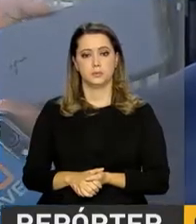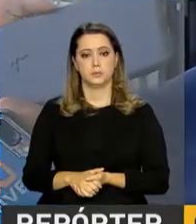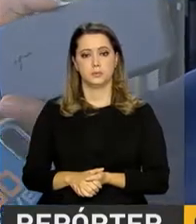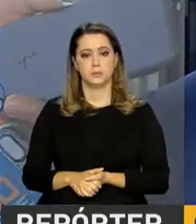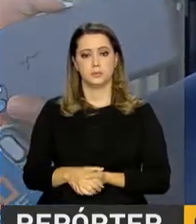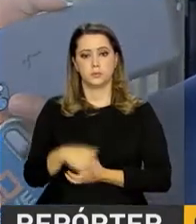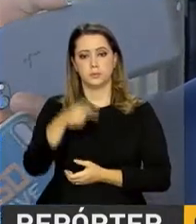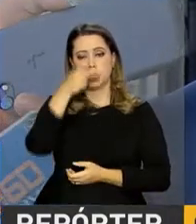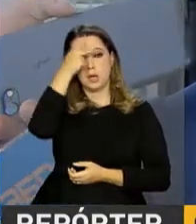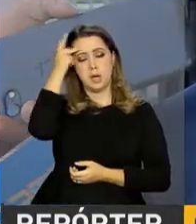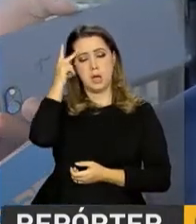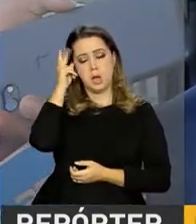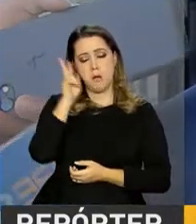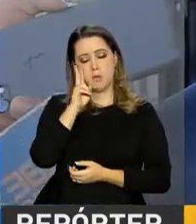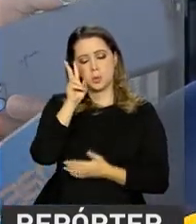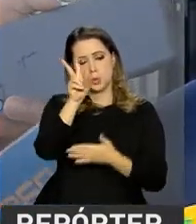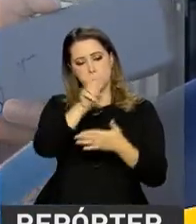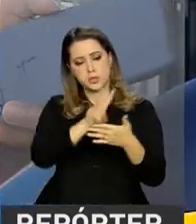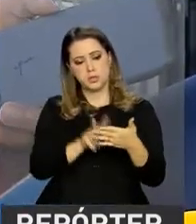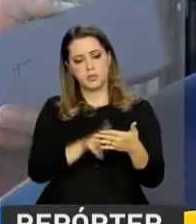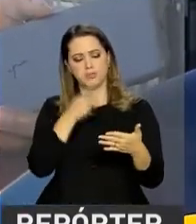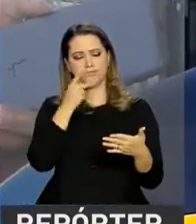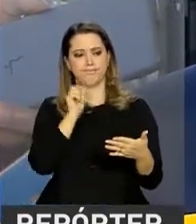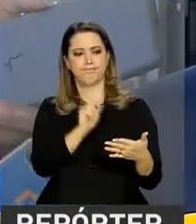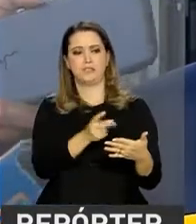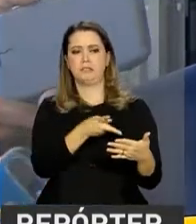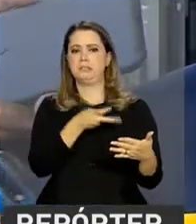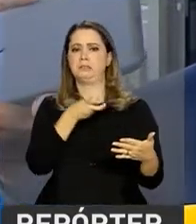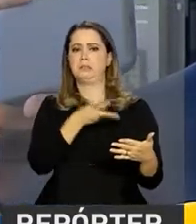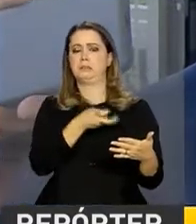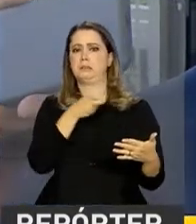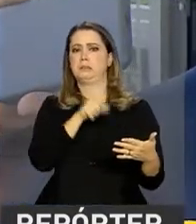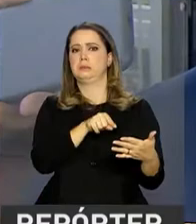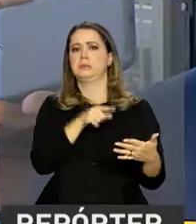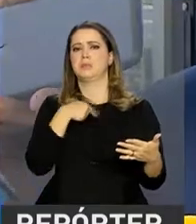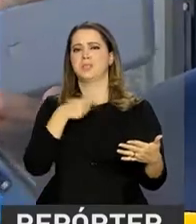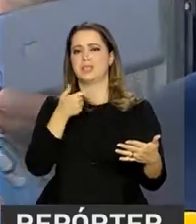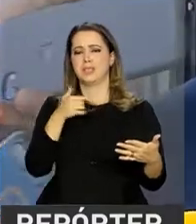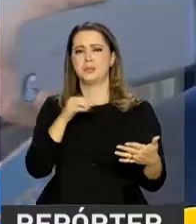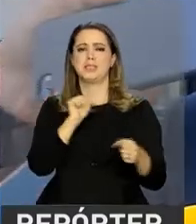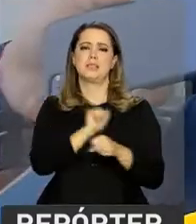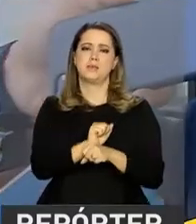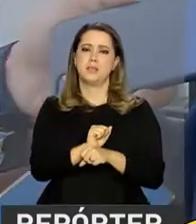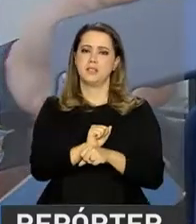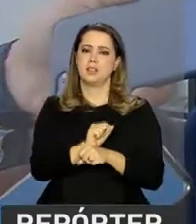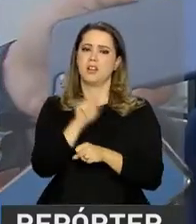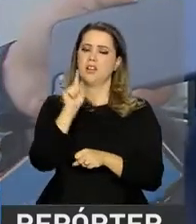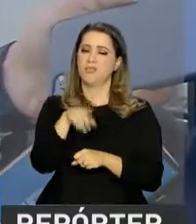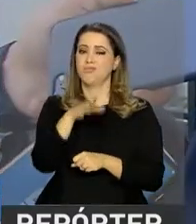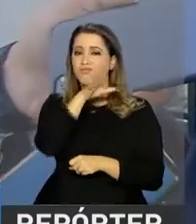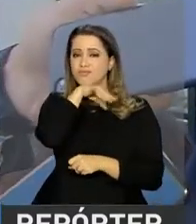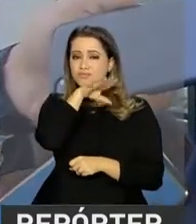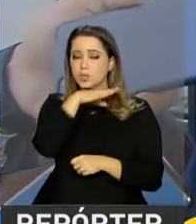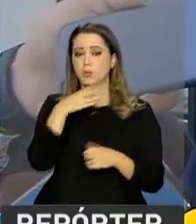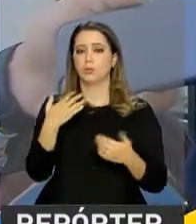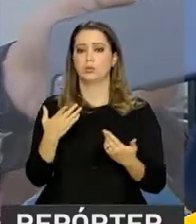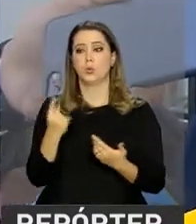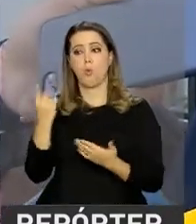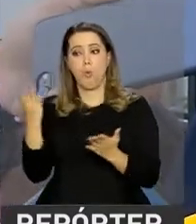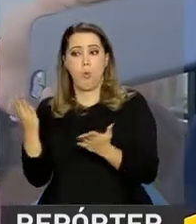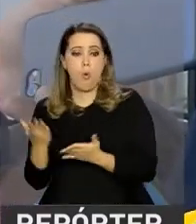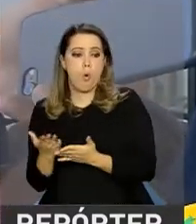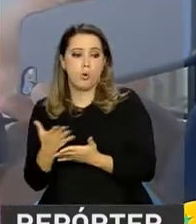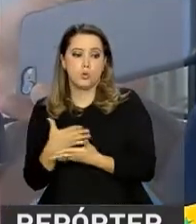começa a achar que talvez jogar para depois seja seja mau negócio uma coisa é você fazer hoje enquanto